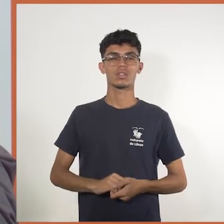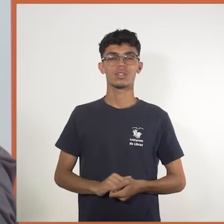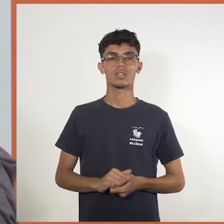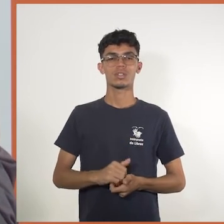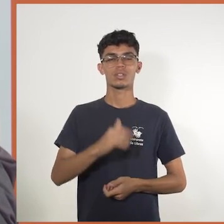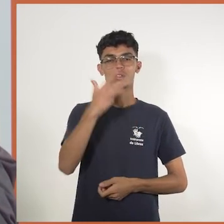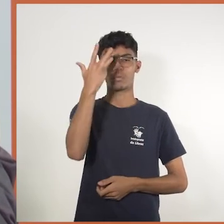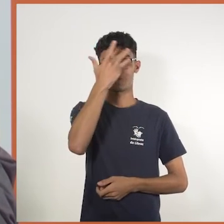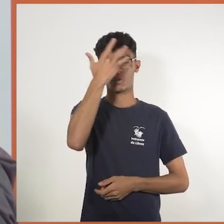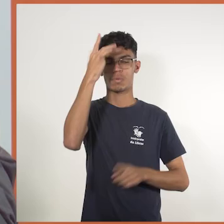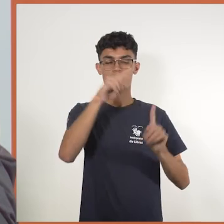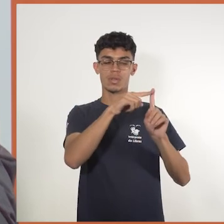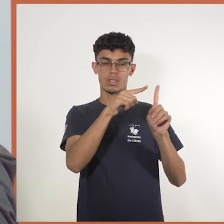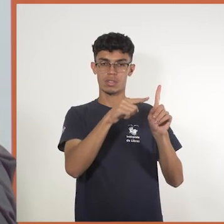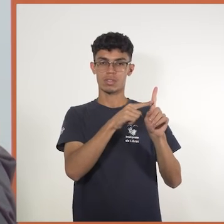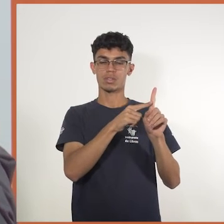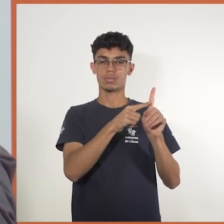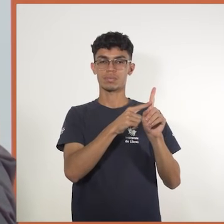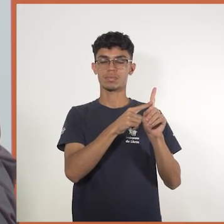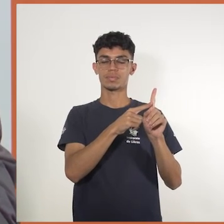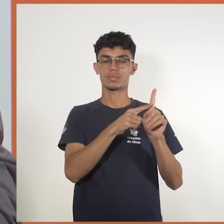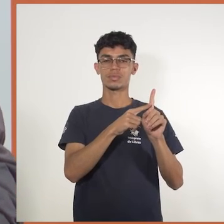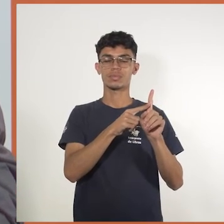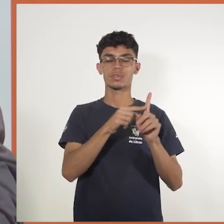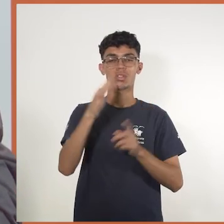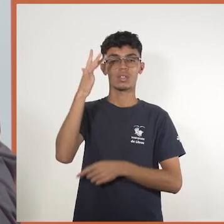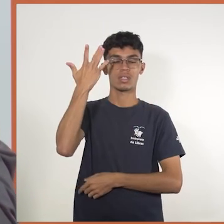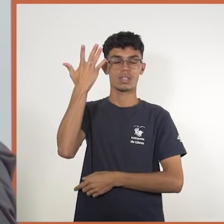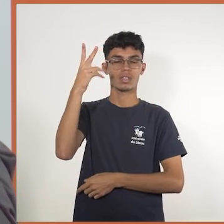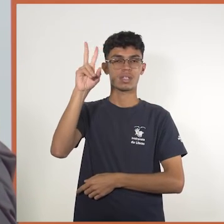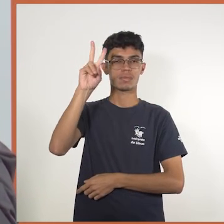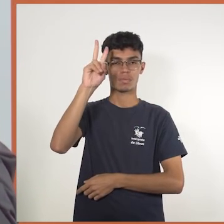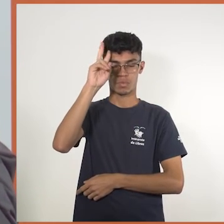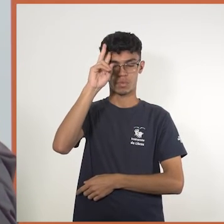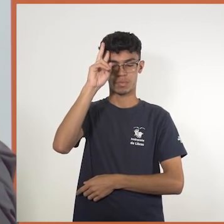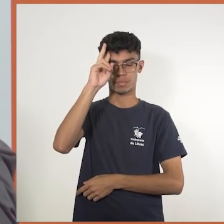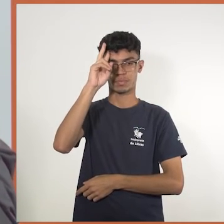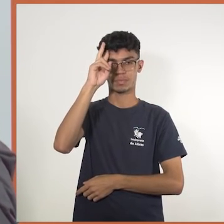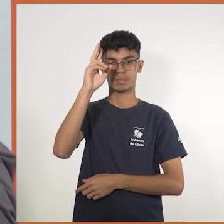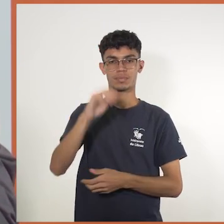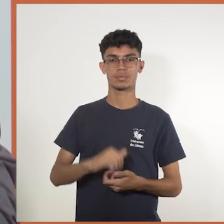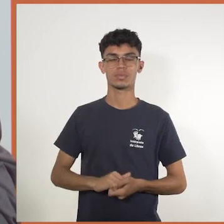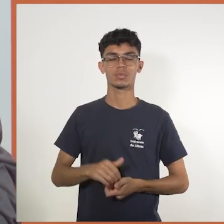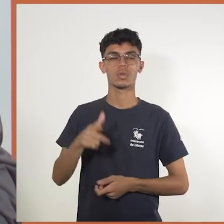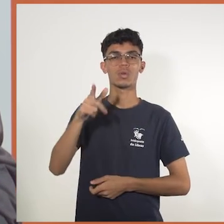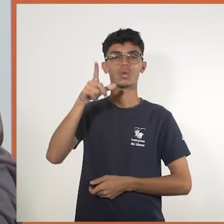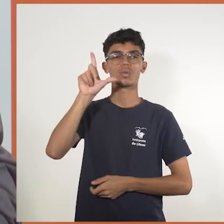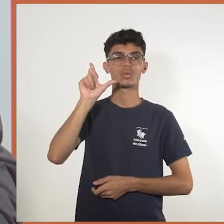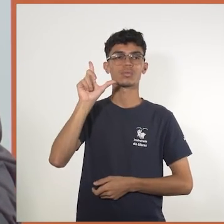com comorbidades na segunda-feira as doses da Pfizer. Nós recebemos ontem